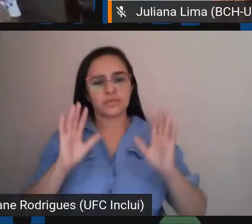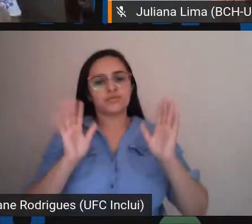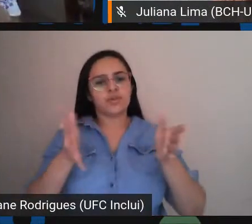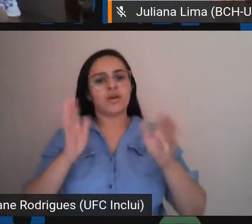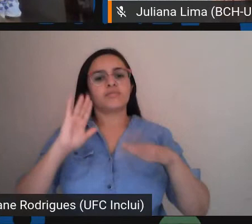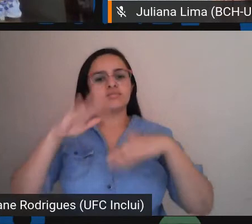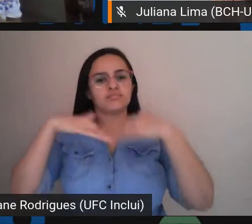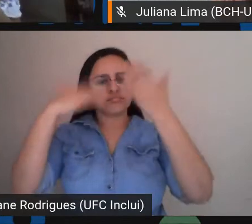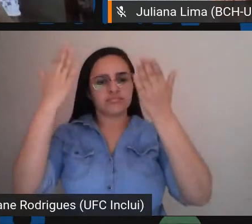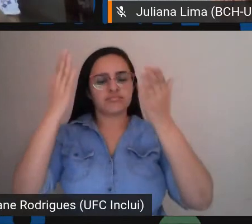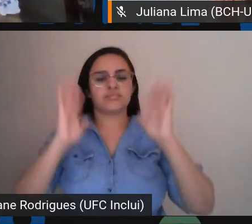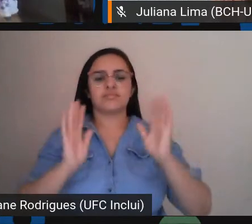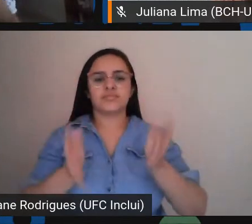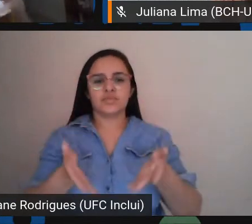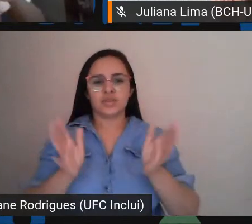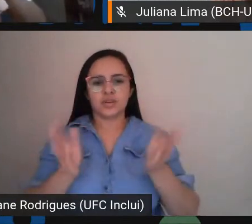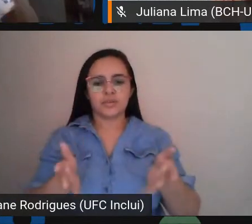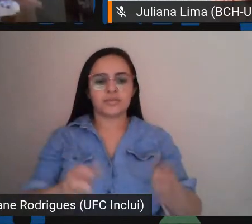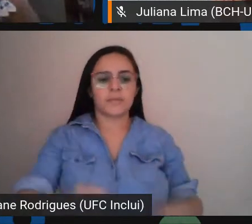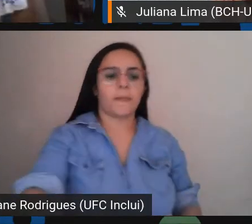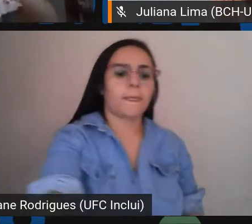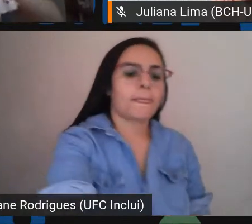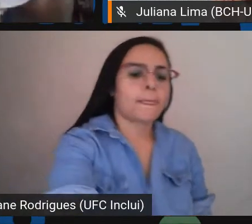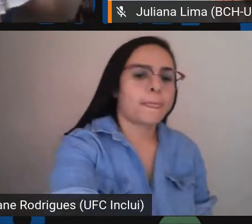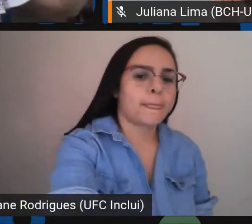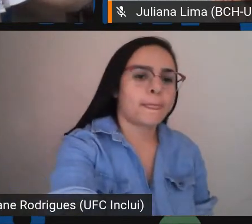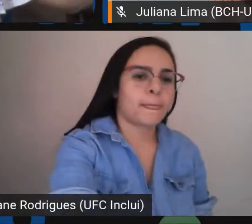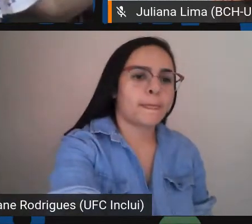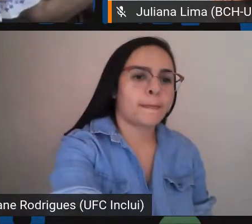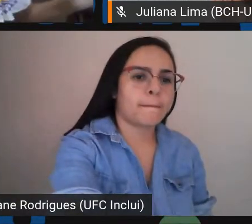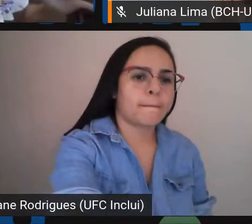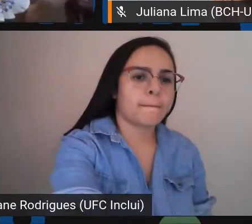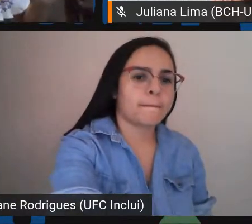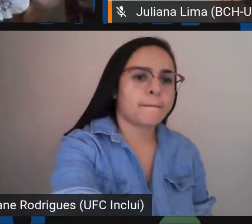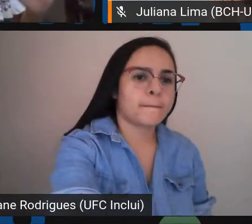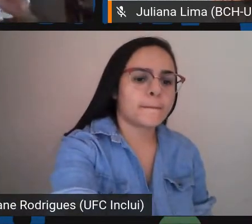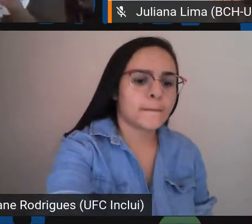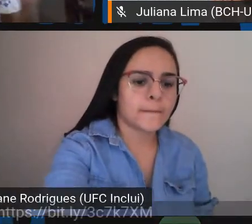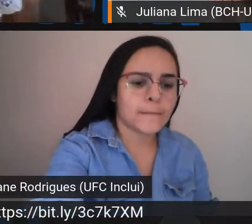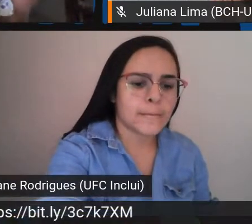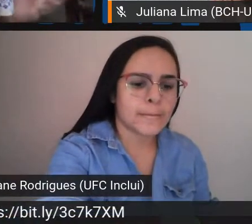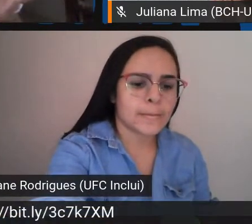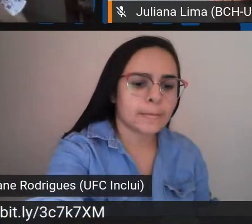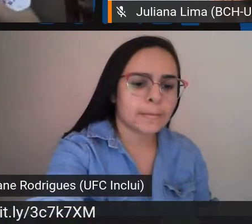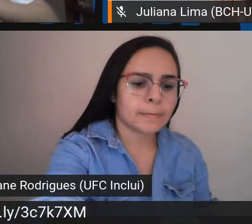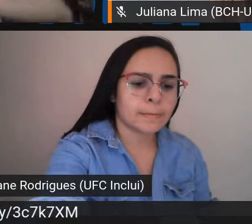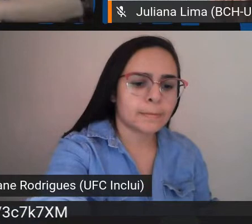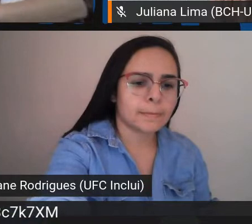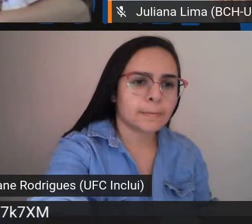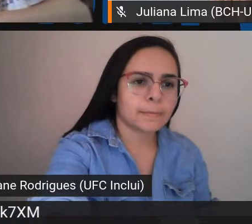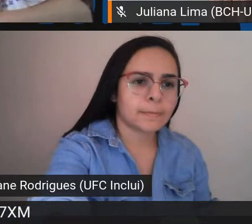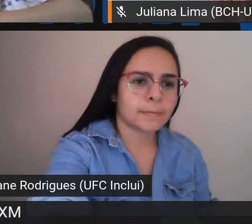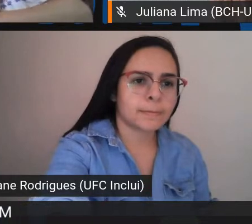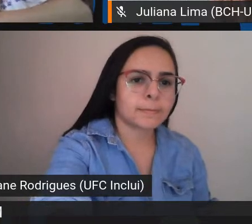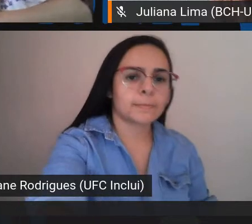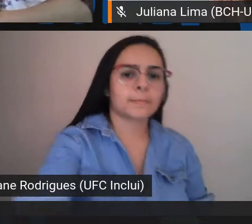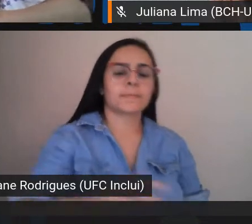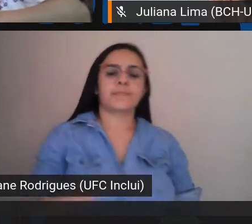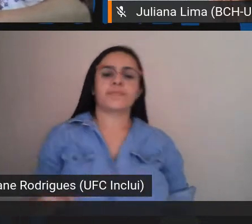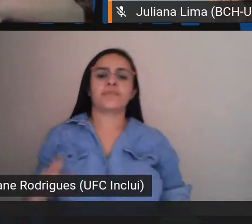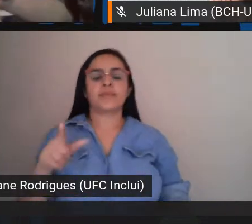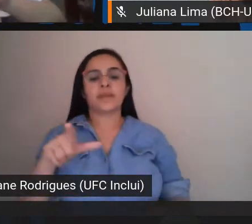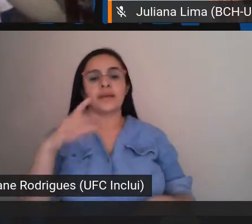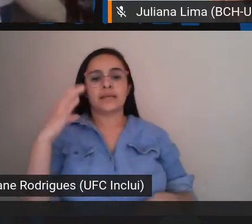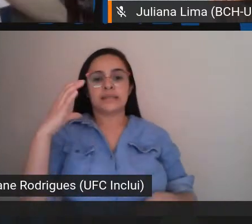termos de ter ferramentas disponíveis, já está ali desbravado, digamos, a área, né? Então, mas na área de ciências sociais aplicadas